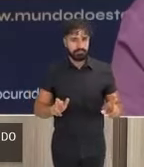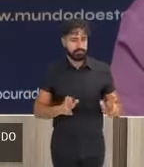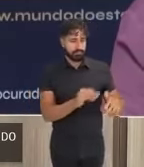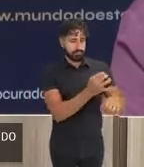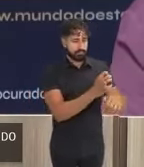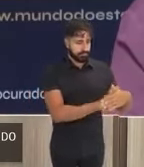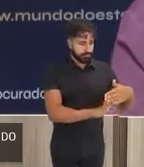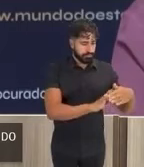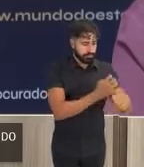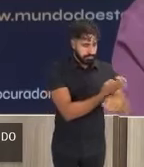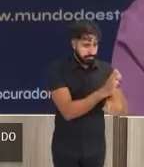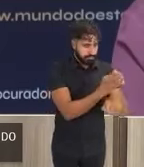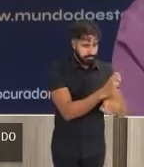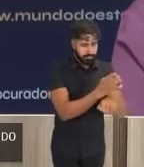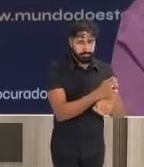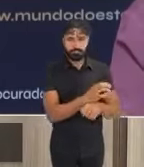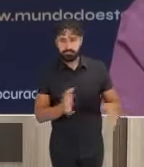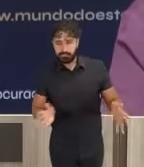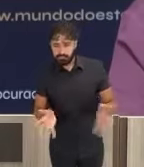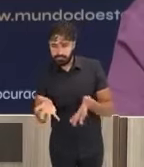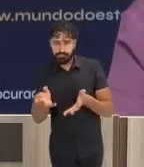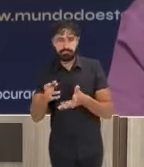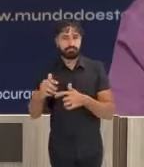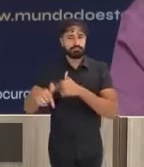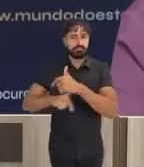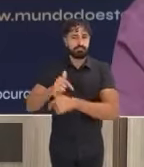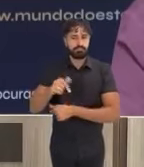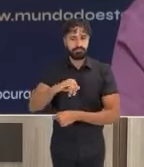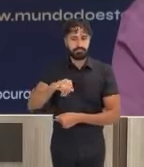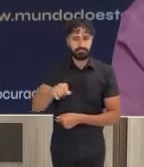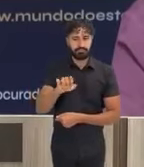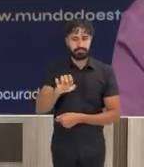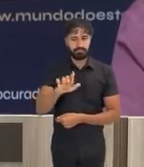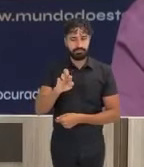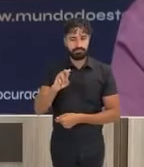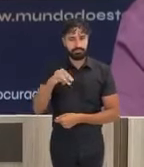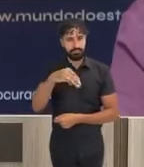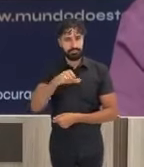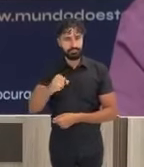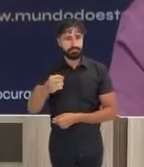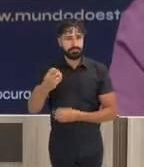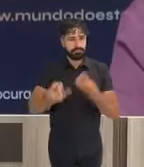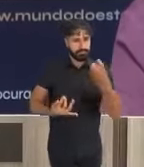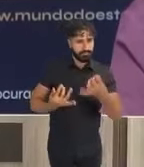estágio com o fomento da empregabilidade. O doutor José Ramos estava comentando que